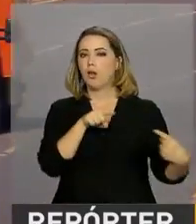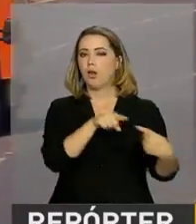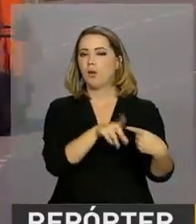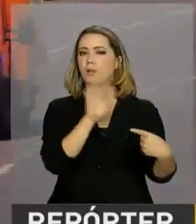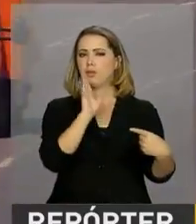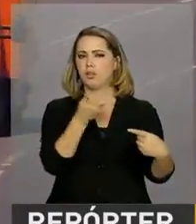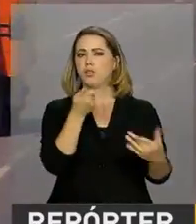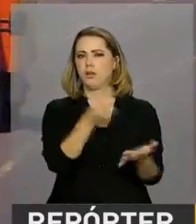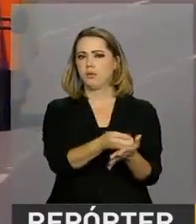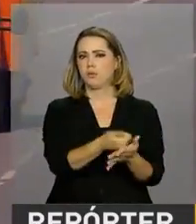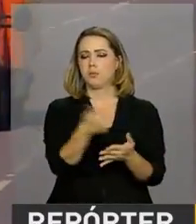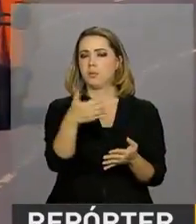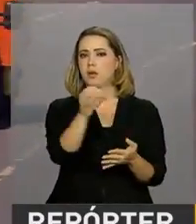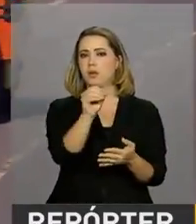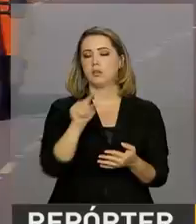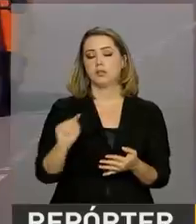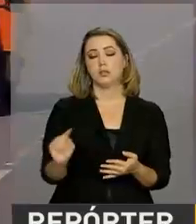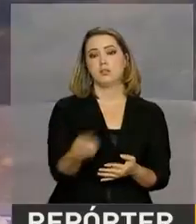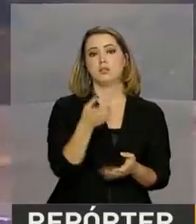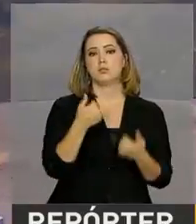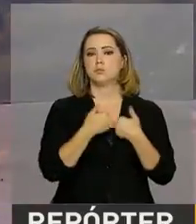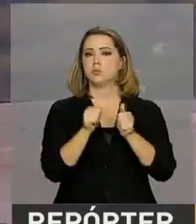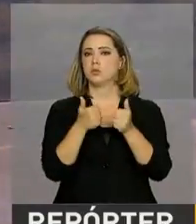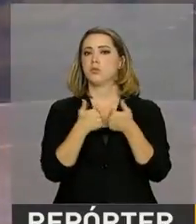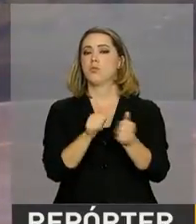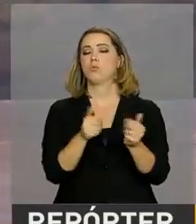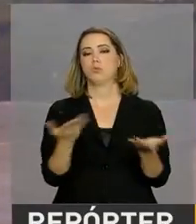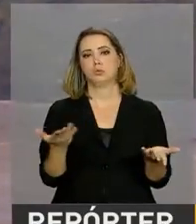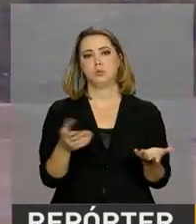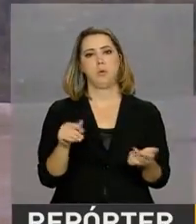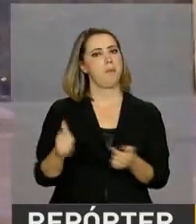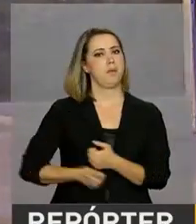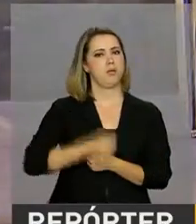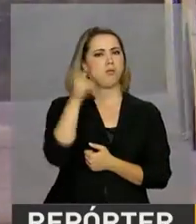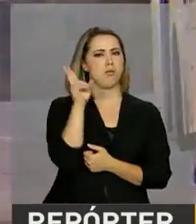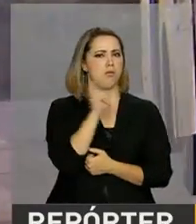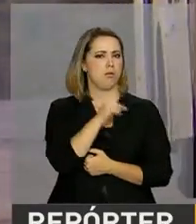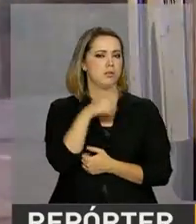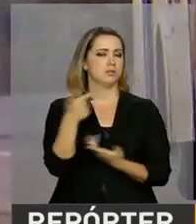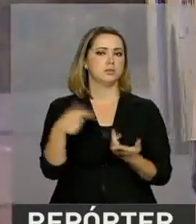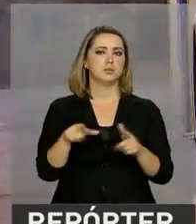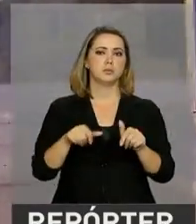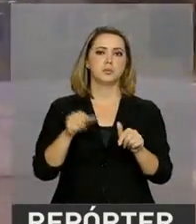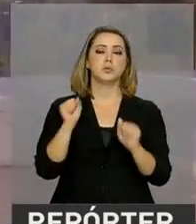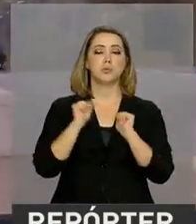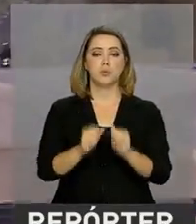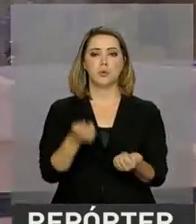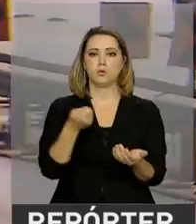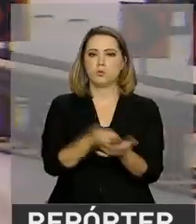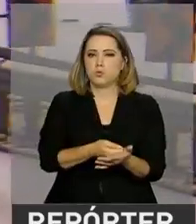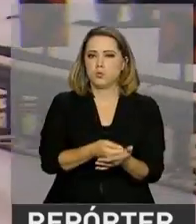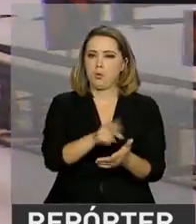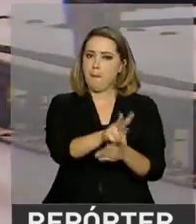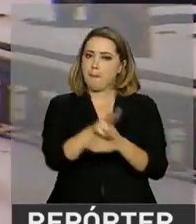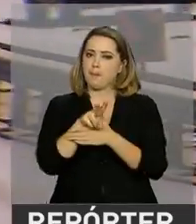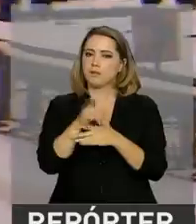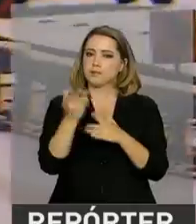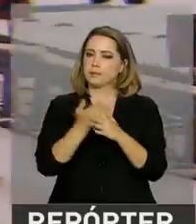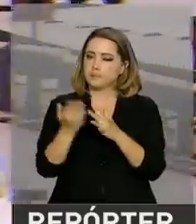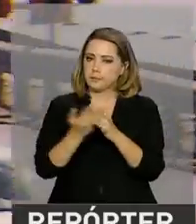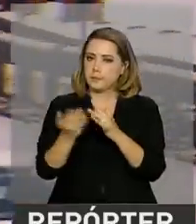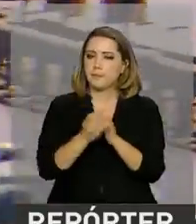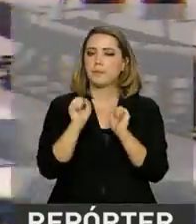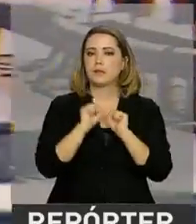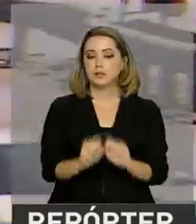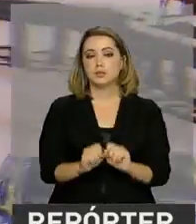financiar 10.000 ônibus urbanos dando mais as operações de financiamento podem participar